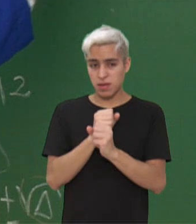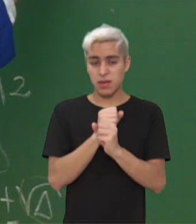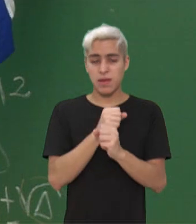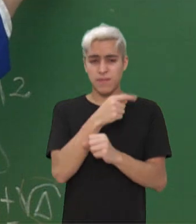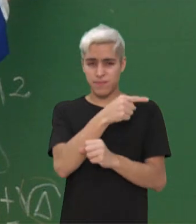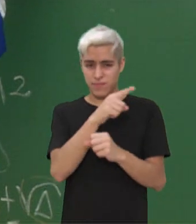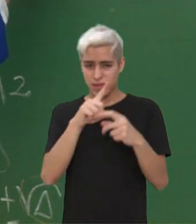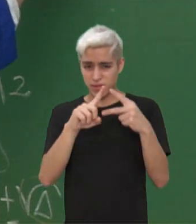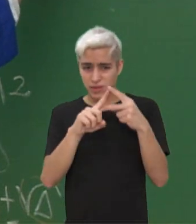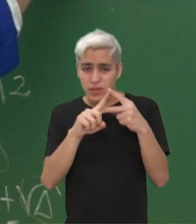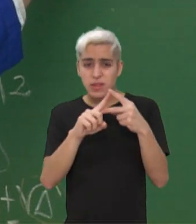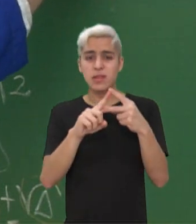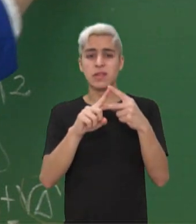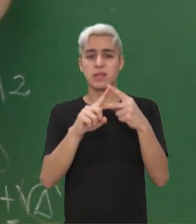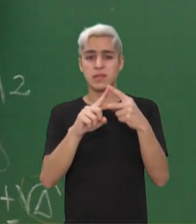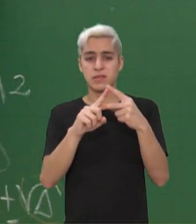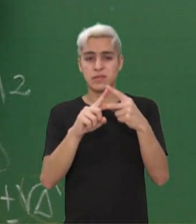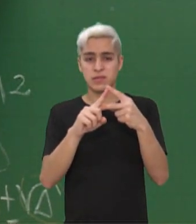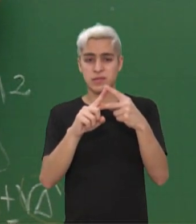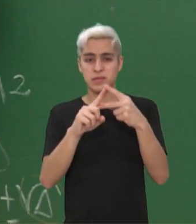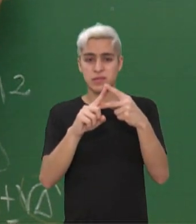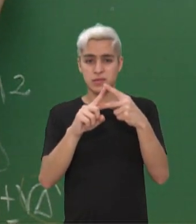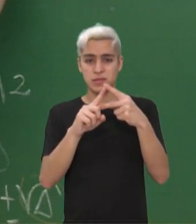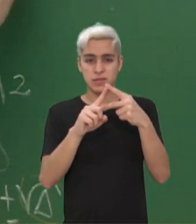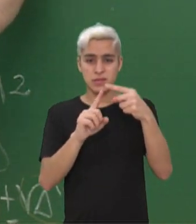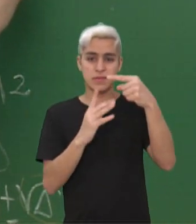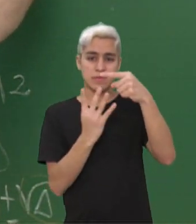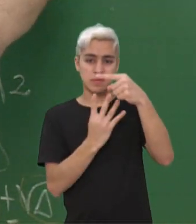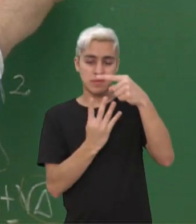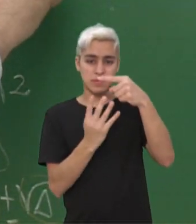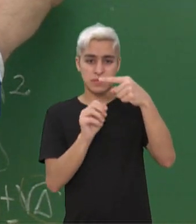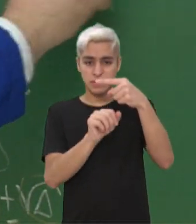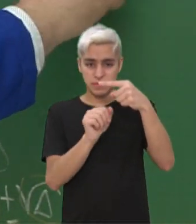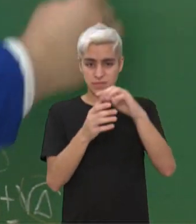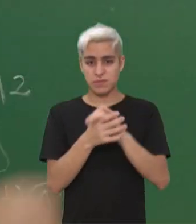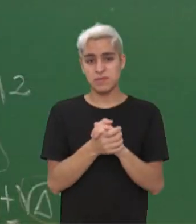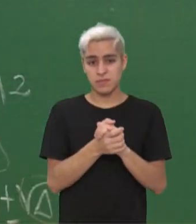delta sobre 4a. Y do vértice,